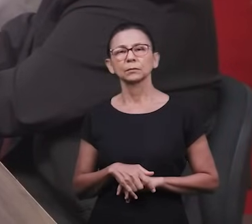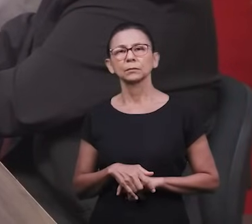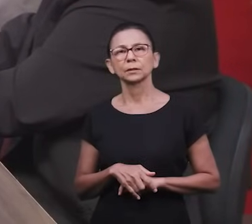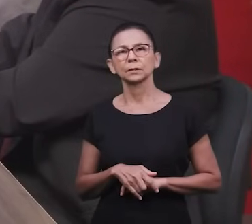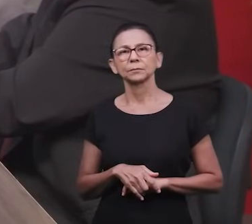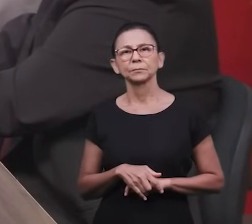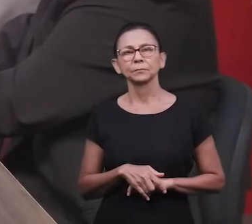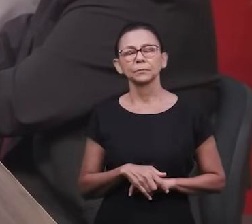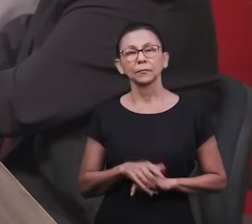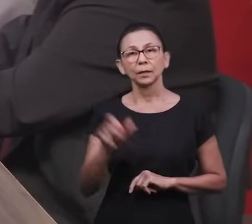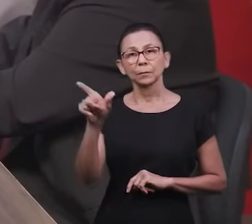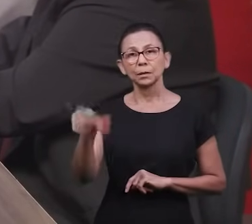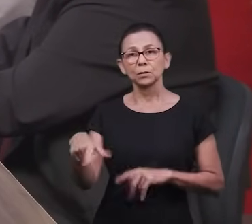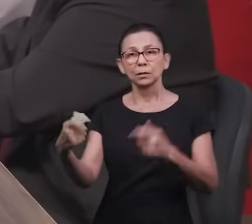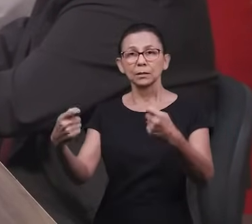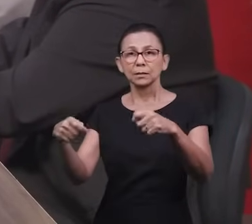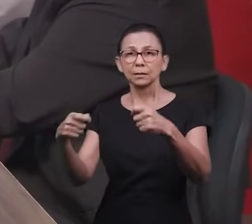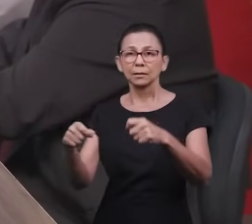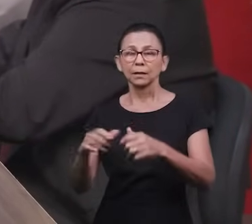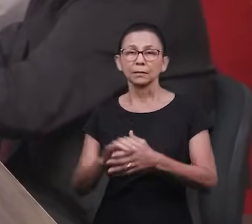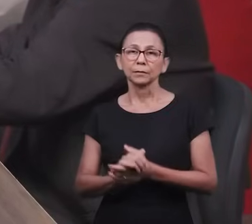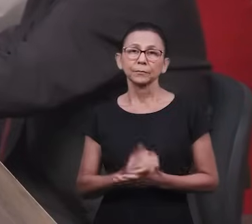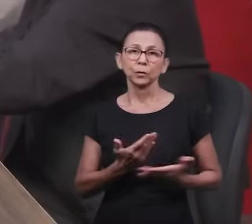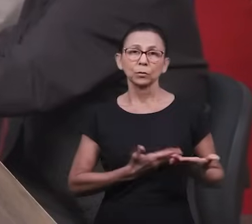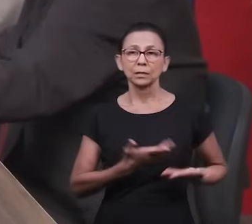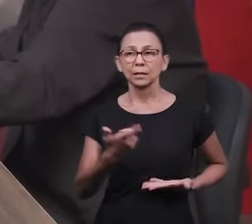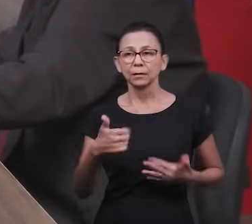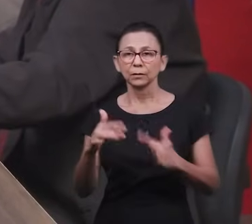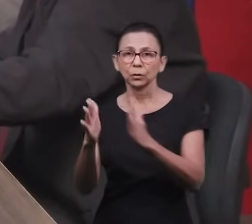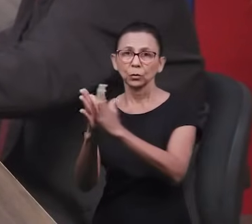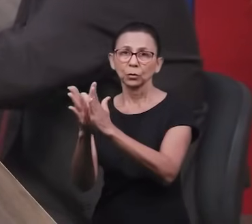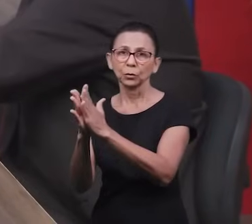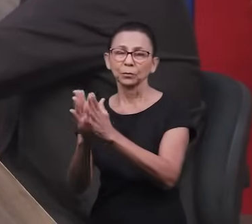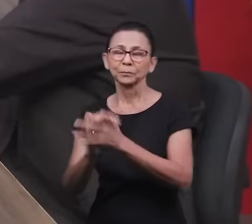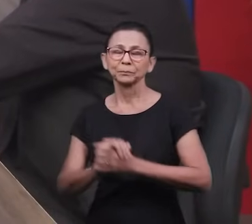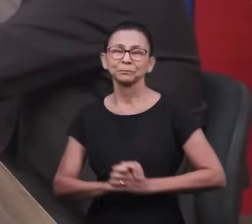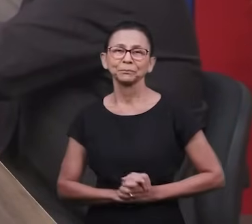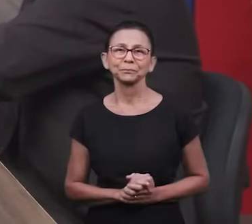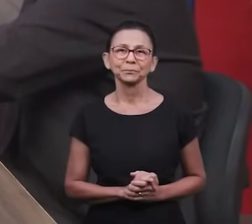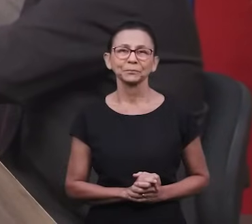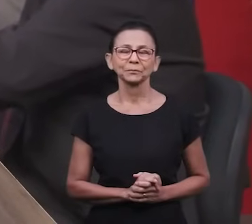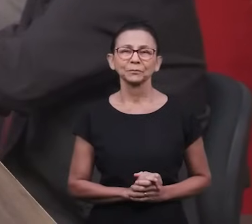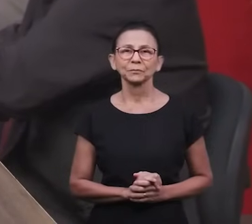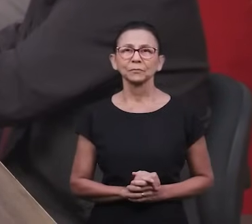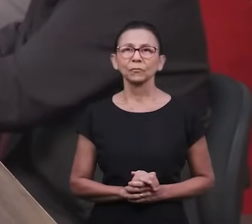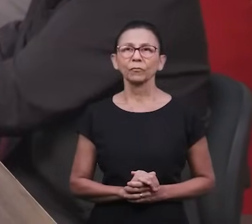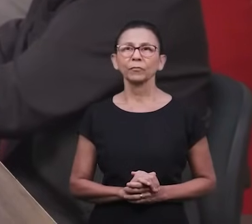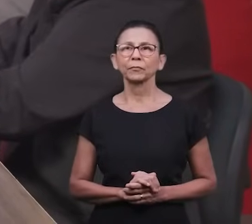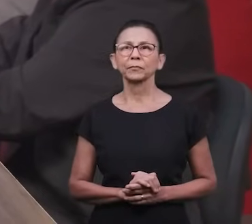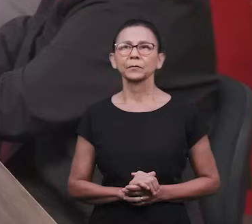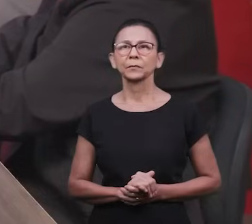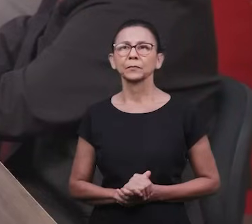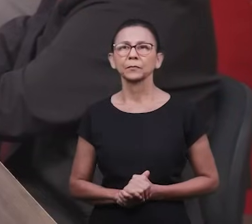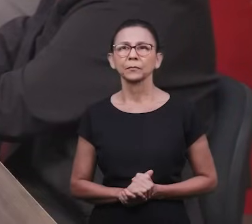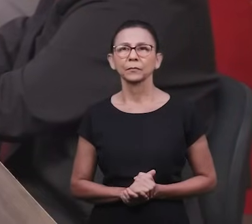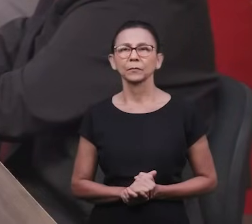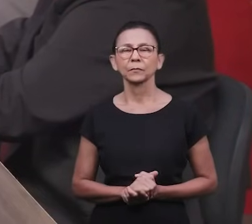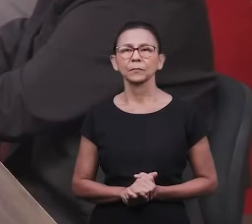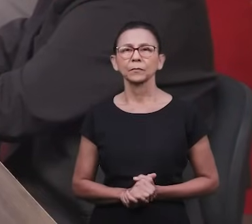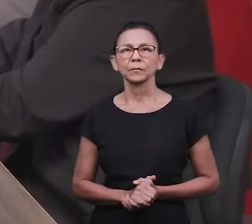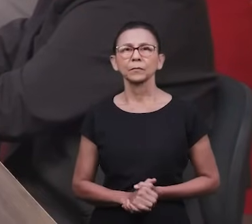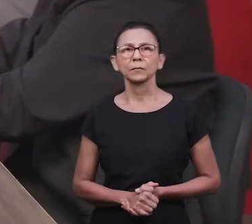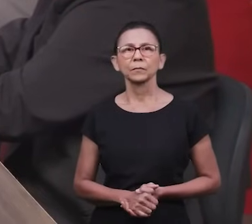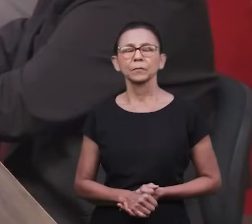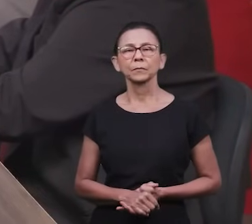maravilhados, né, com as experiências. Pastor Antônio Falcão, já contou uma rapidamente? Tem mais um aí,